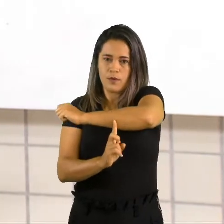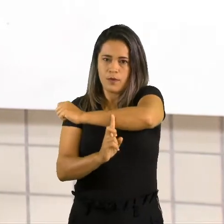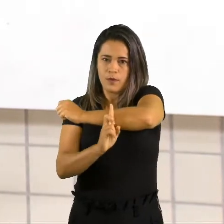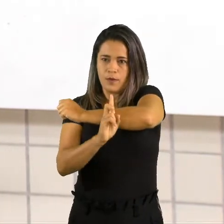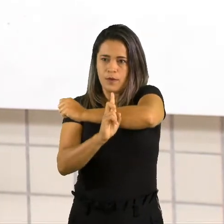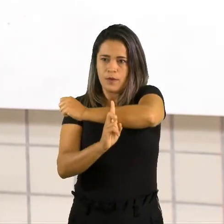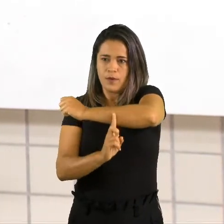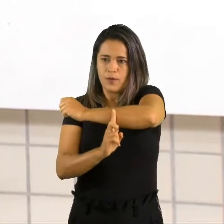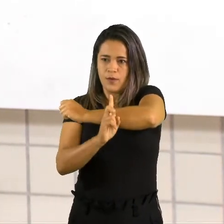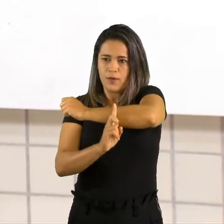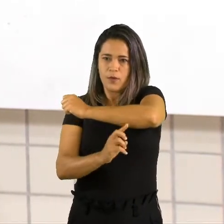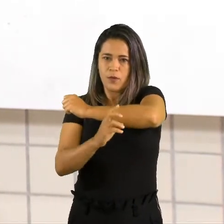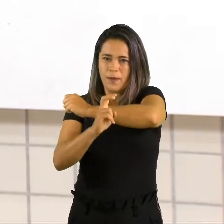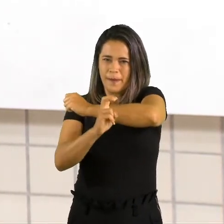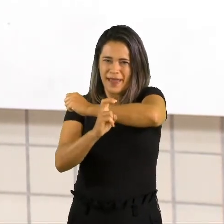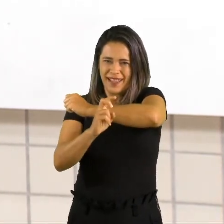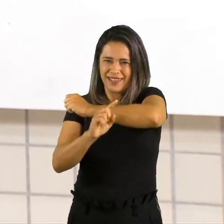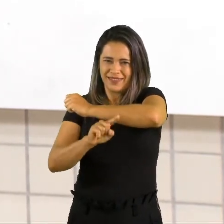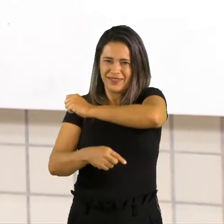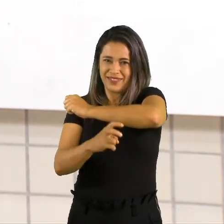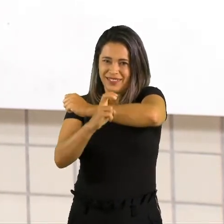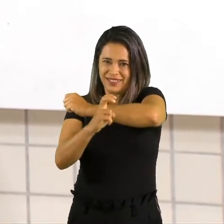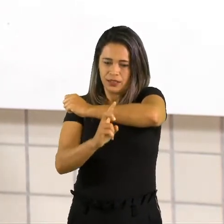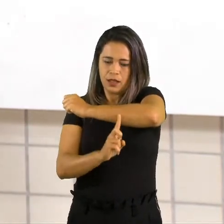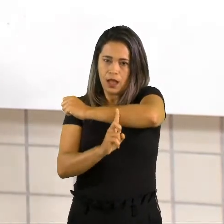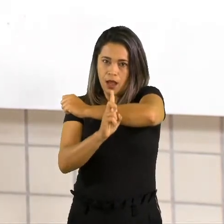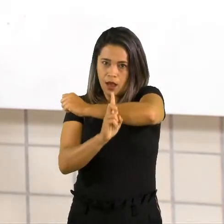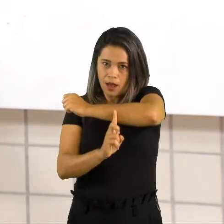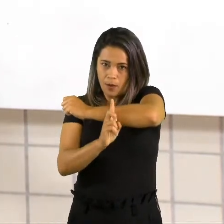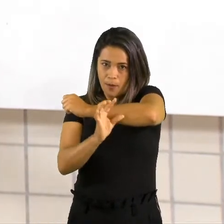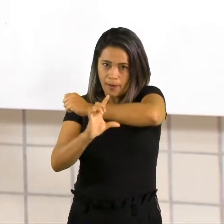Vai ficar fácil também. Agora, e se eu tenho